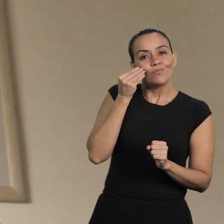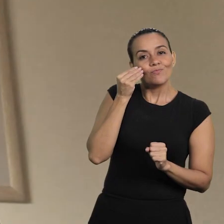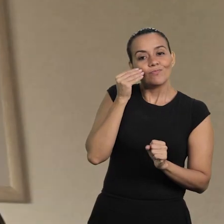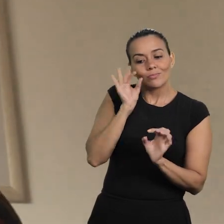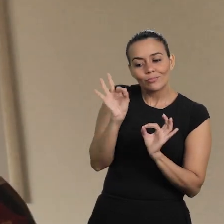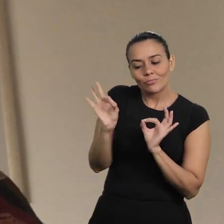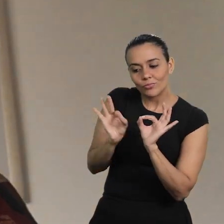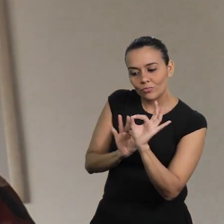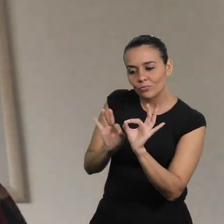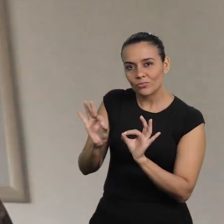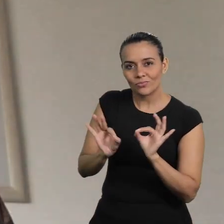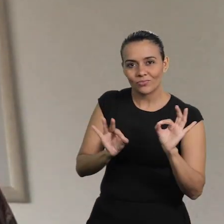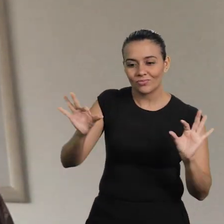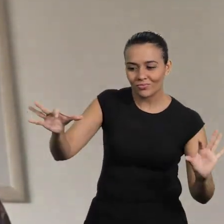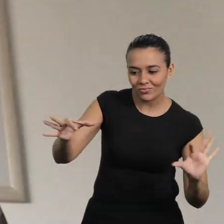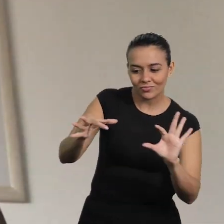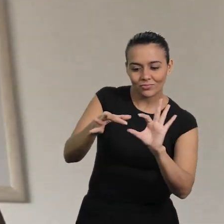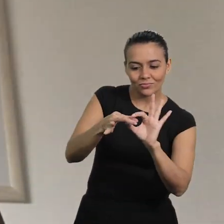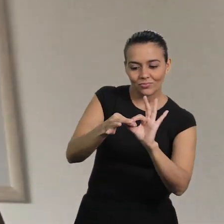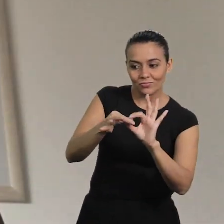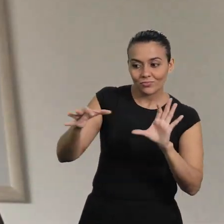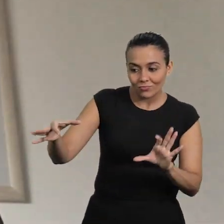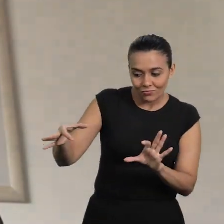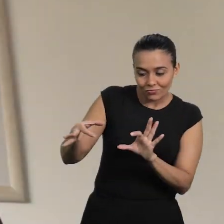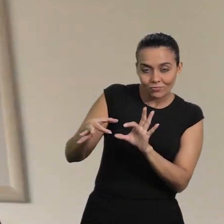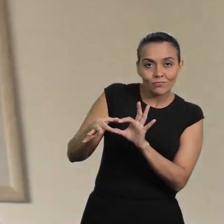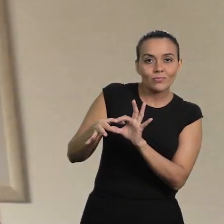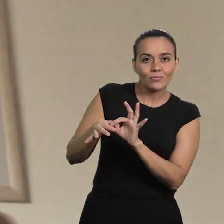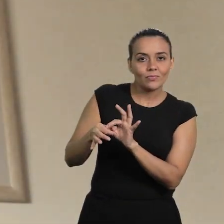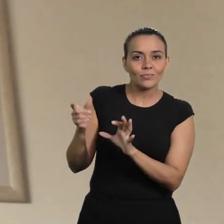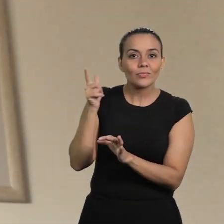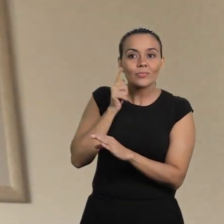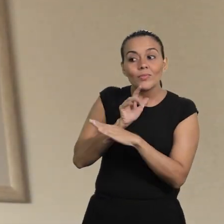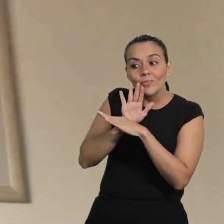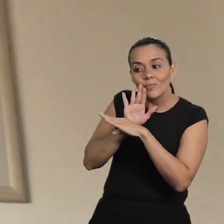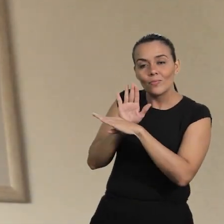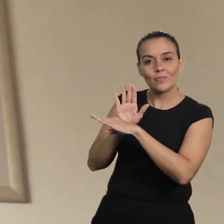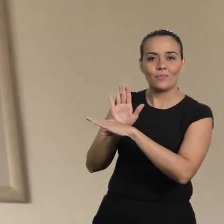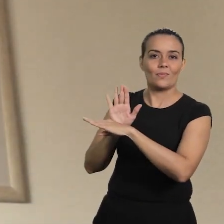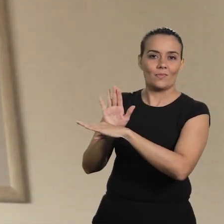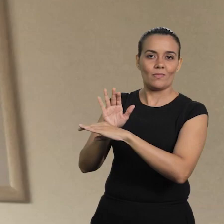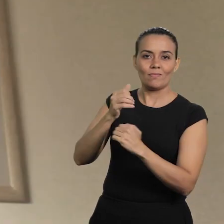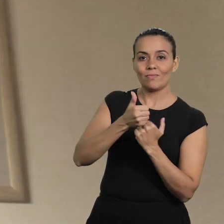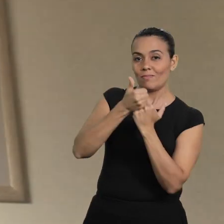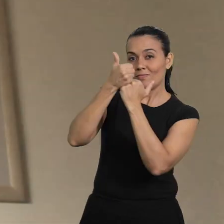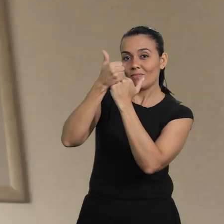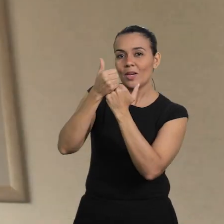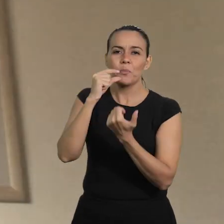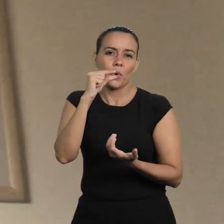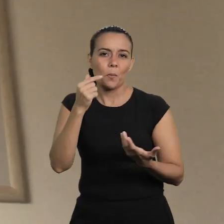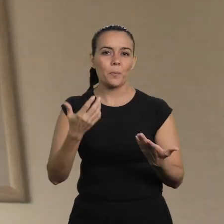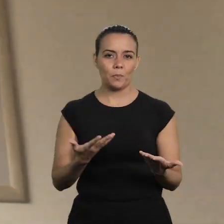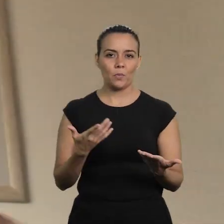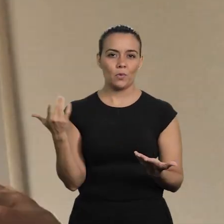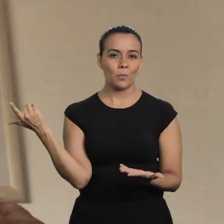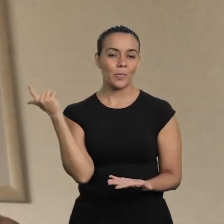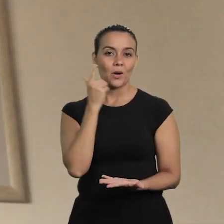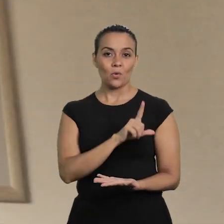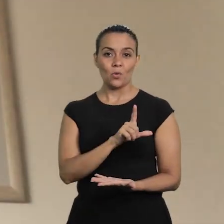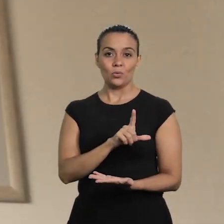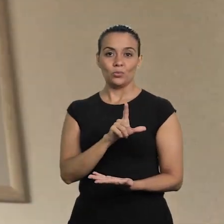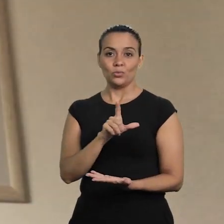casa, né? É fazer arranjos pré-competitivos que são fundamentais para que a inovação social